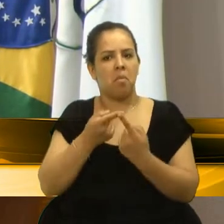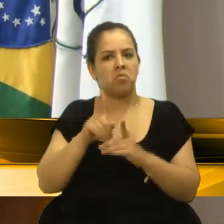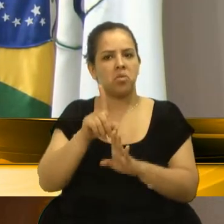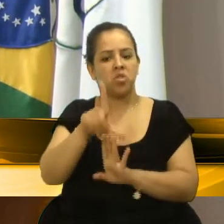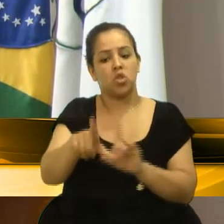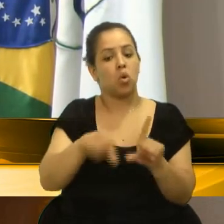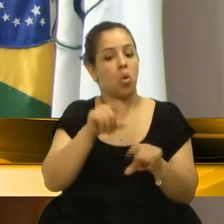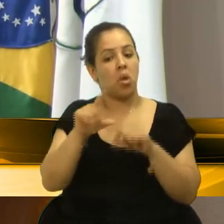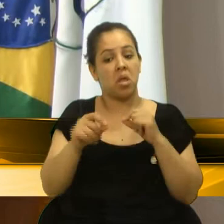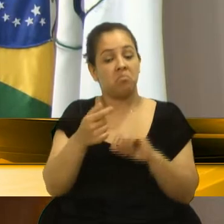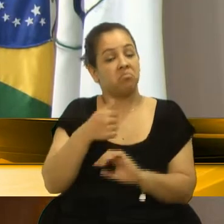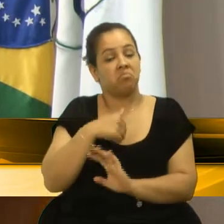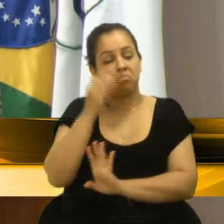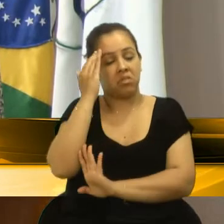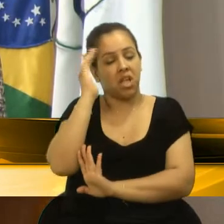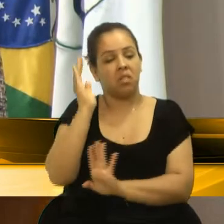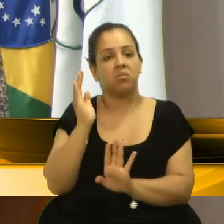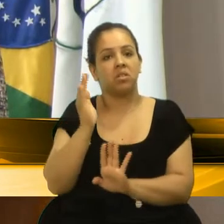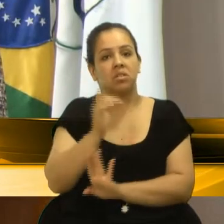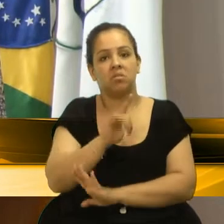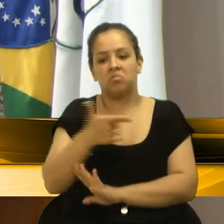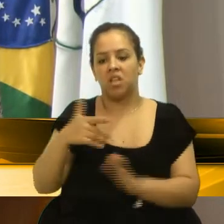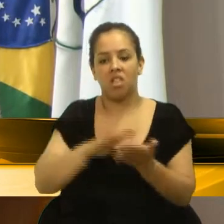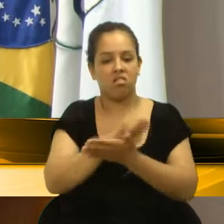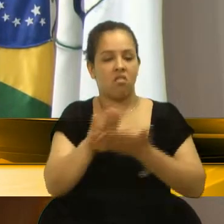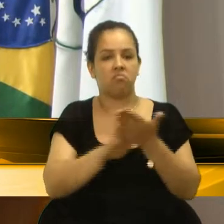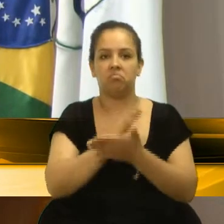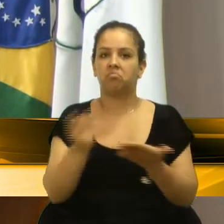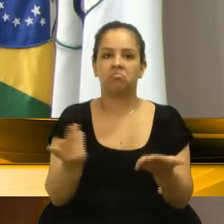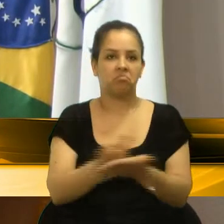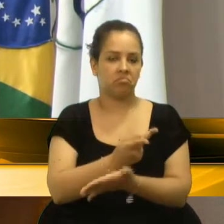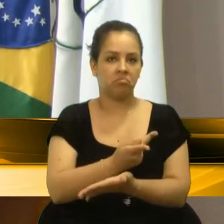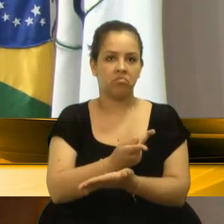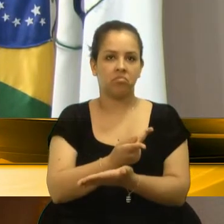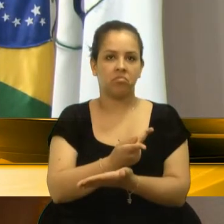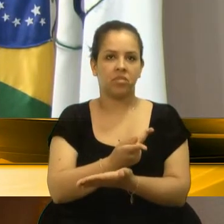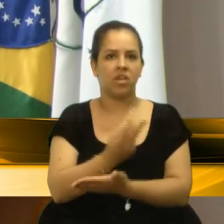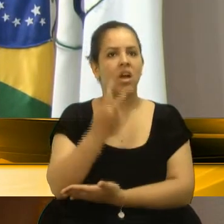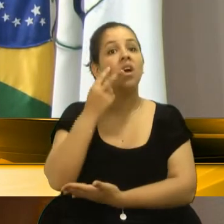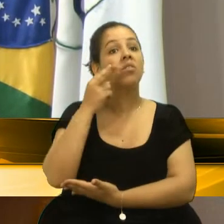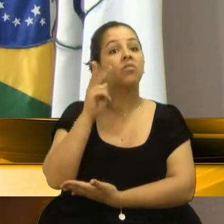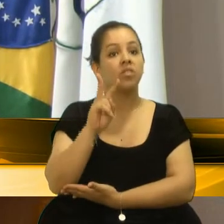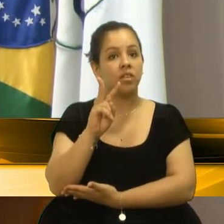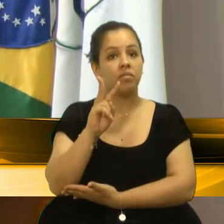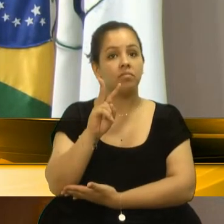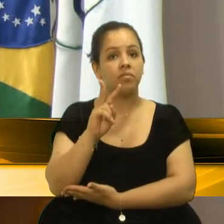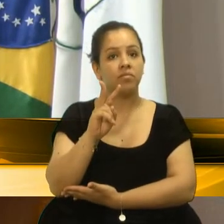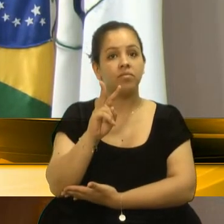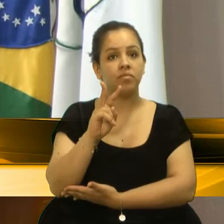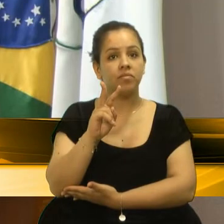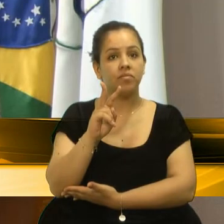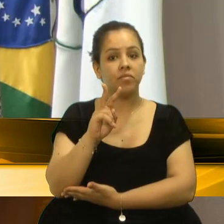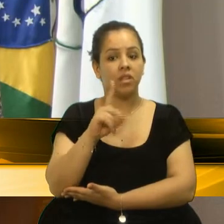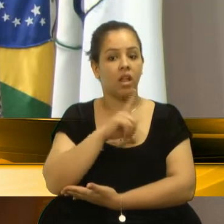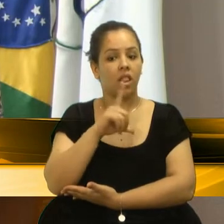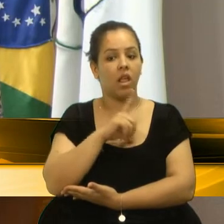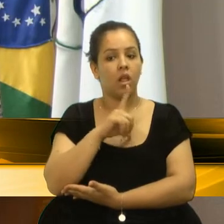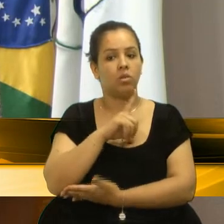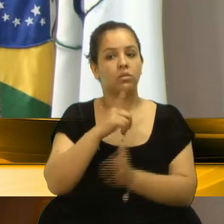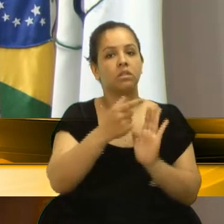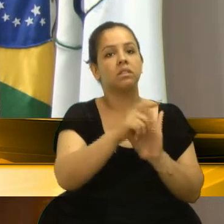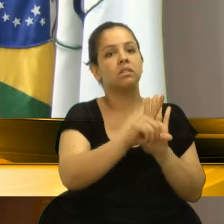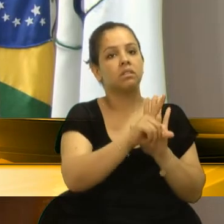Eu entendo que não há irregularidade. Então, vejamos ainda, quanto ao inciso 10º.